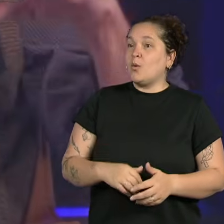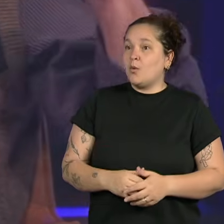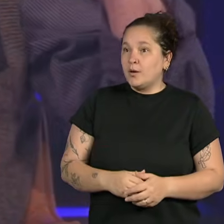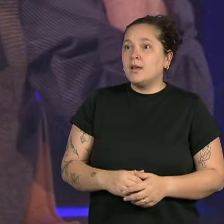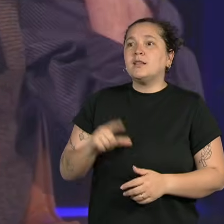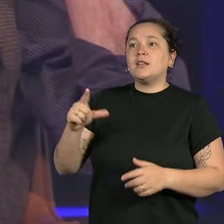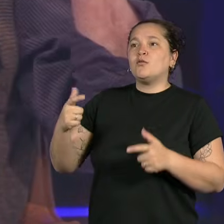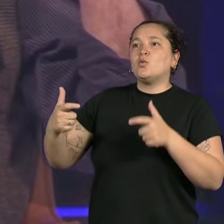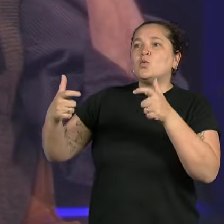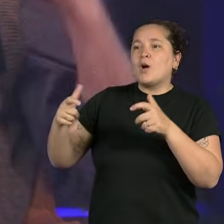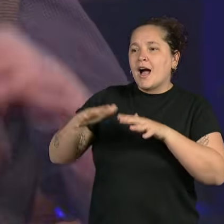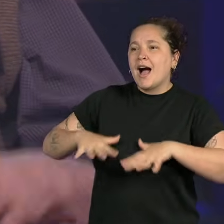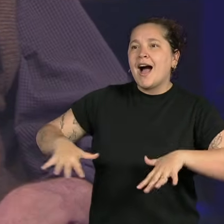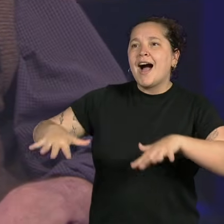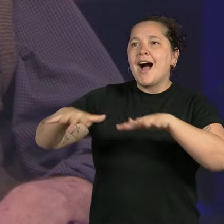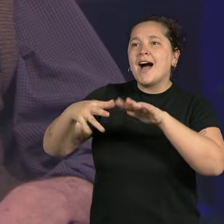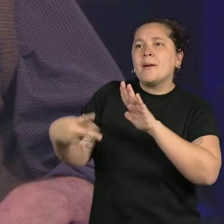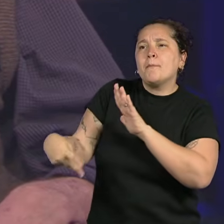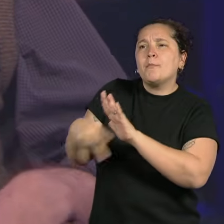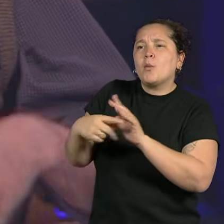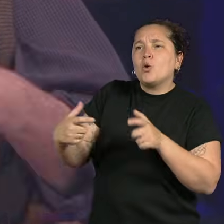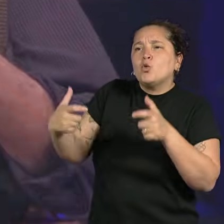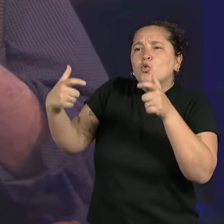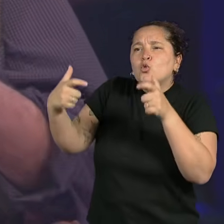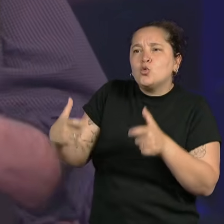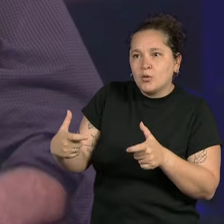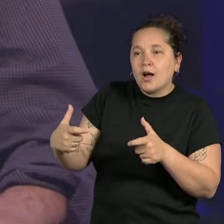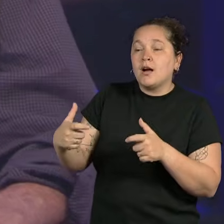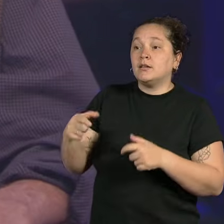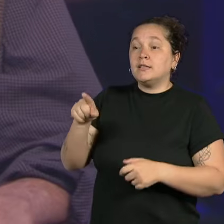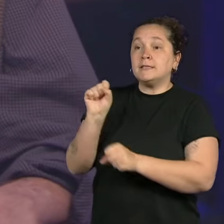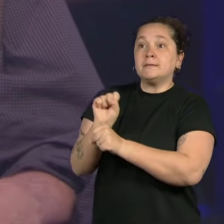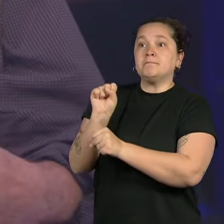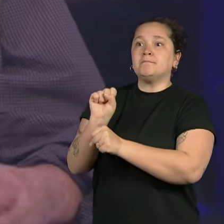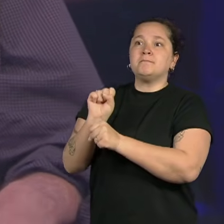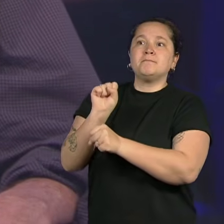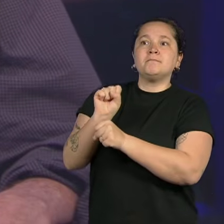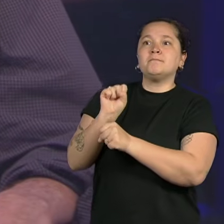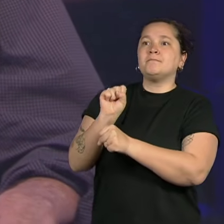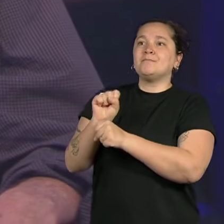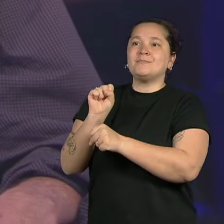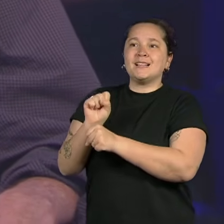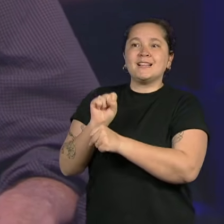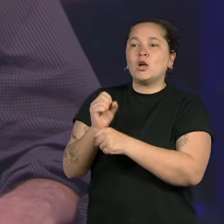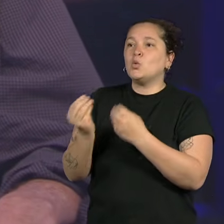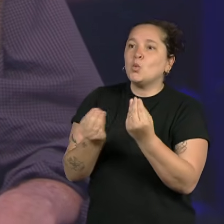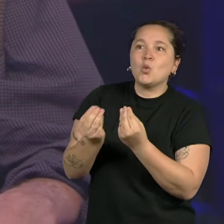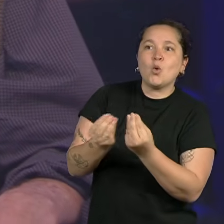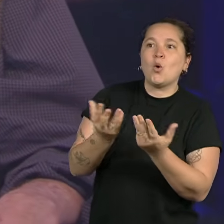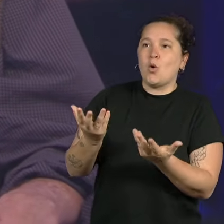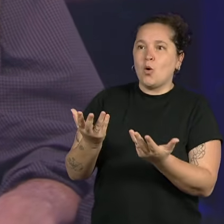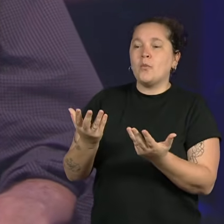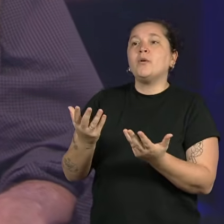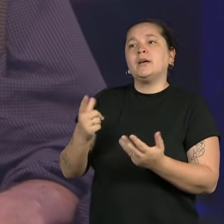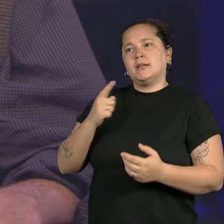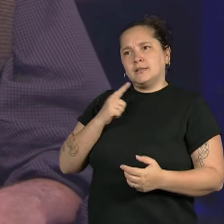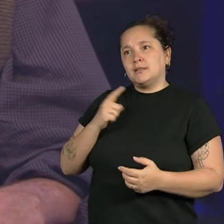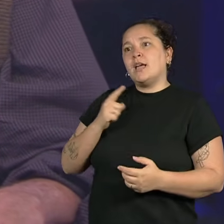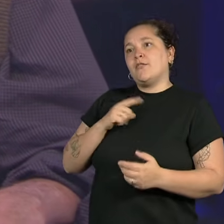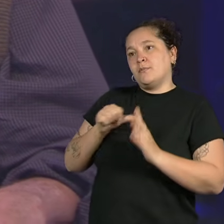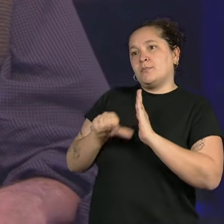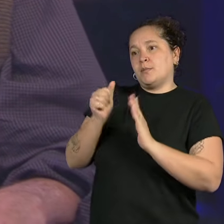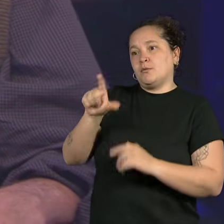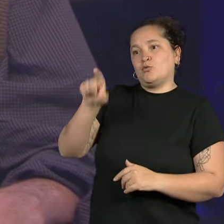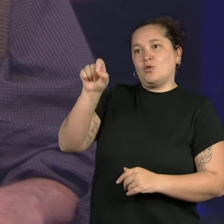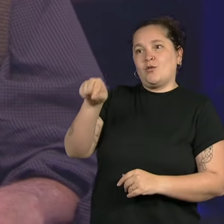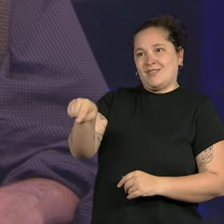Estante delle Lacrime, né? Na Sala das Lágrimas, esperando o resultado da votação, que acabou dando a primeira vez para o